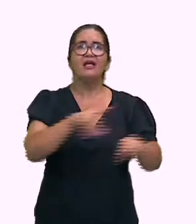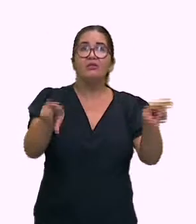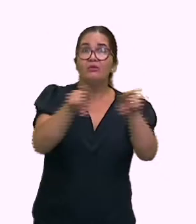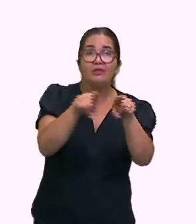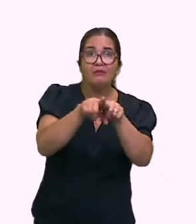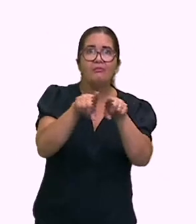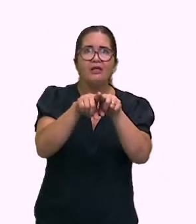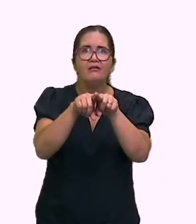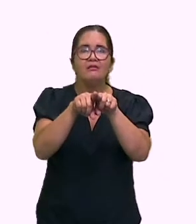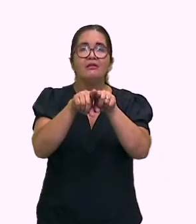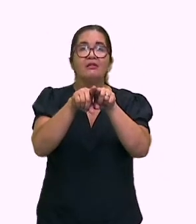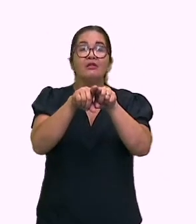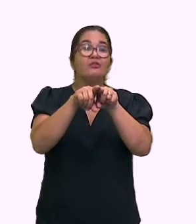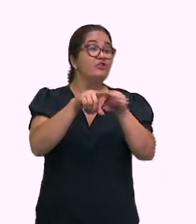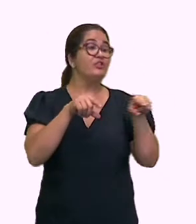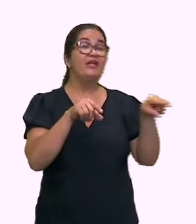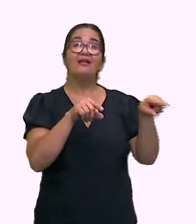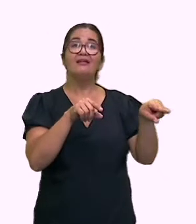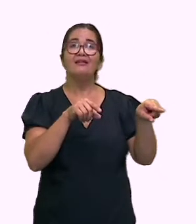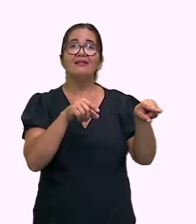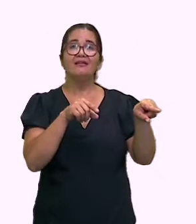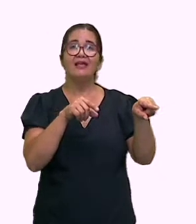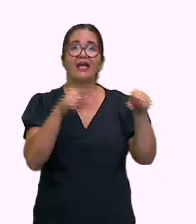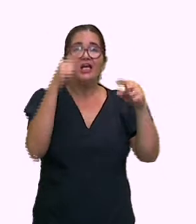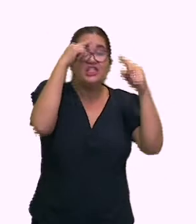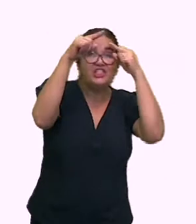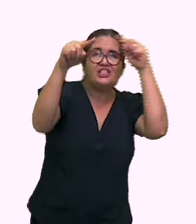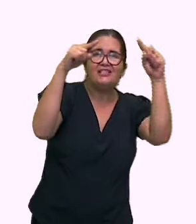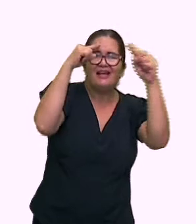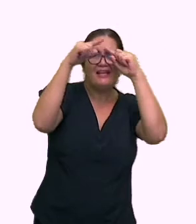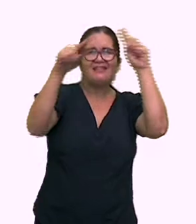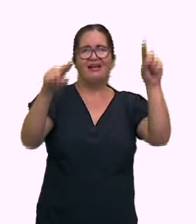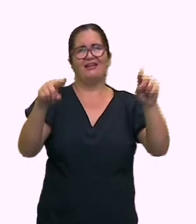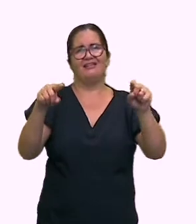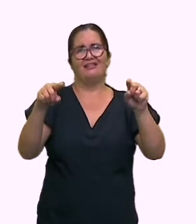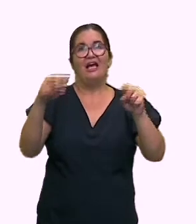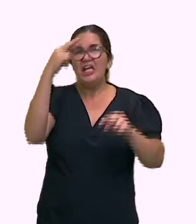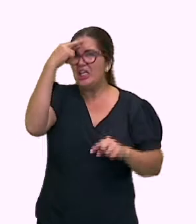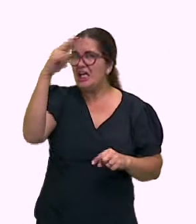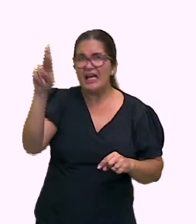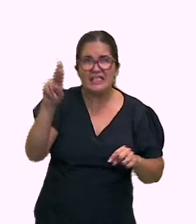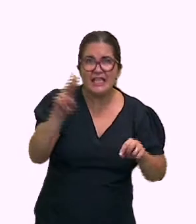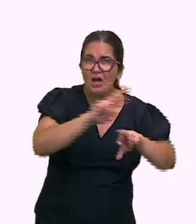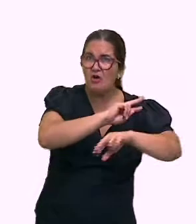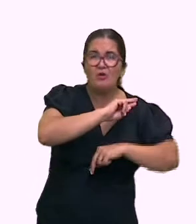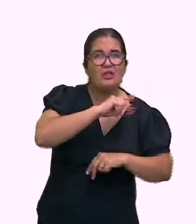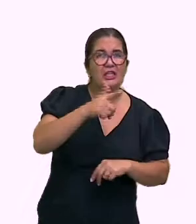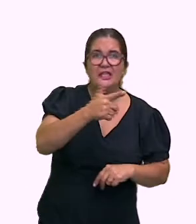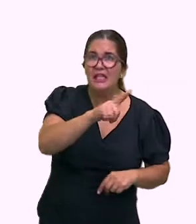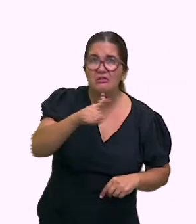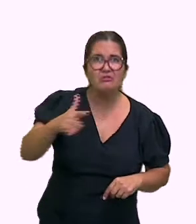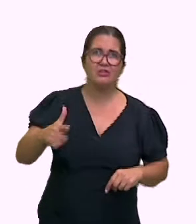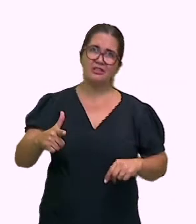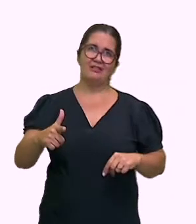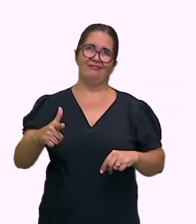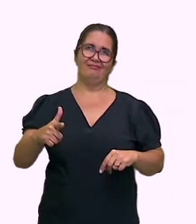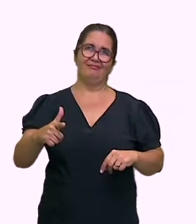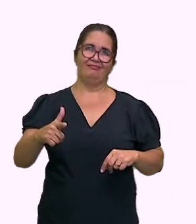um obscurantismo, uma irracionalidade e uma